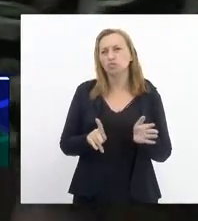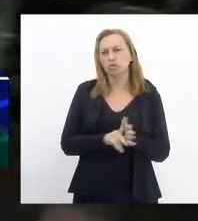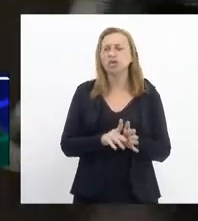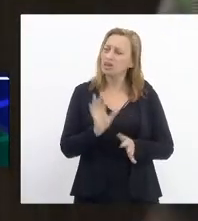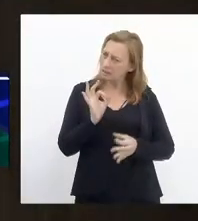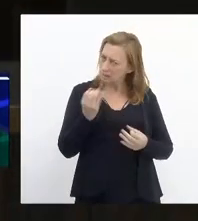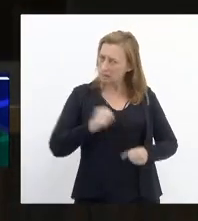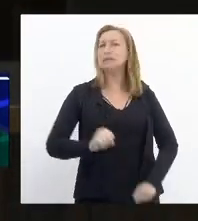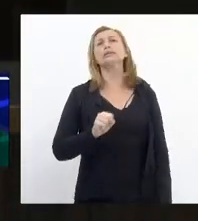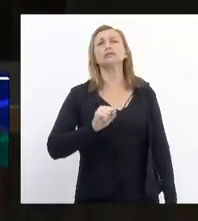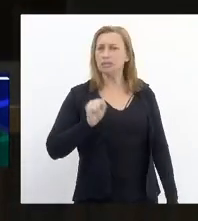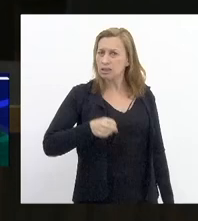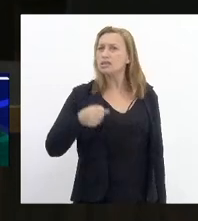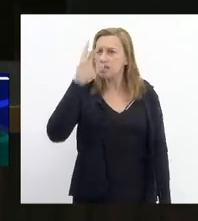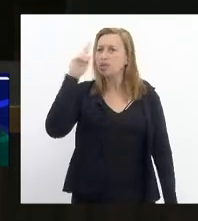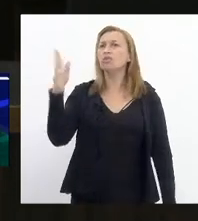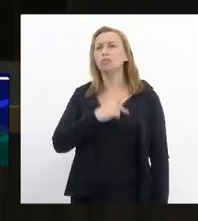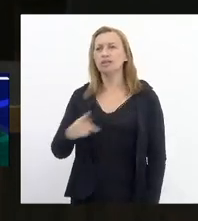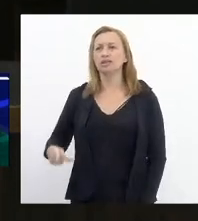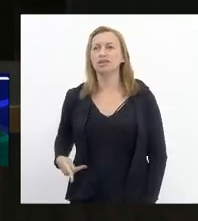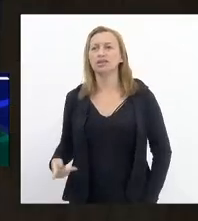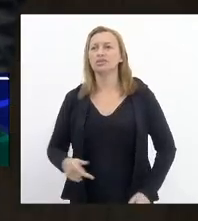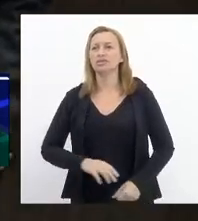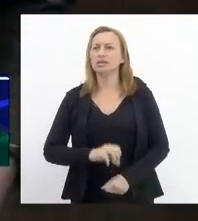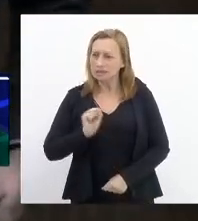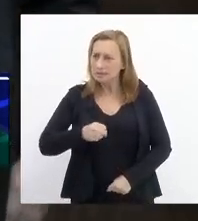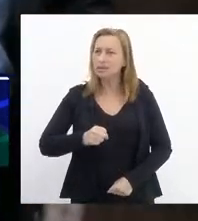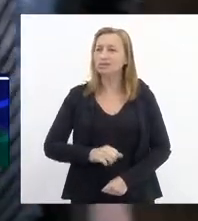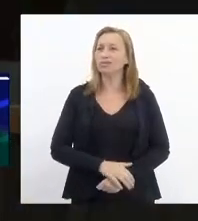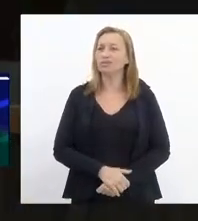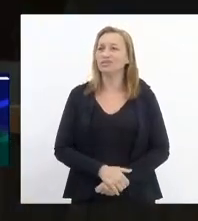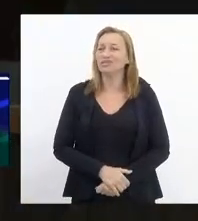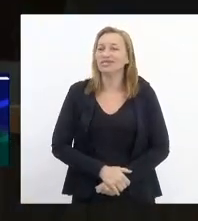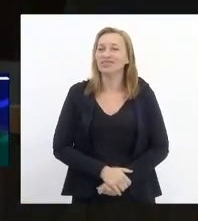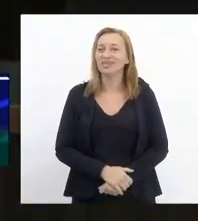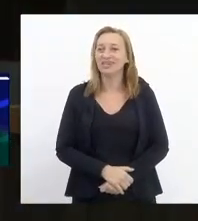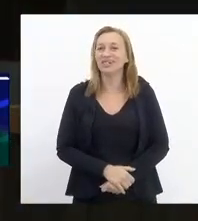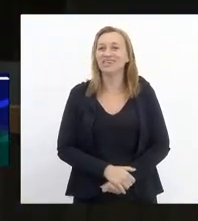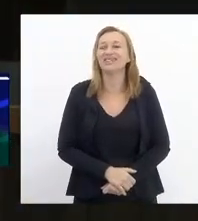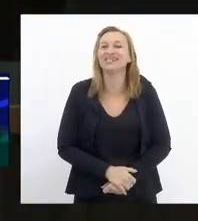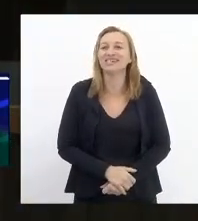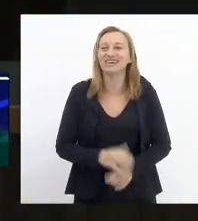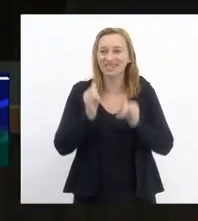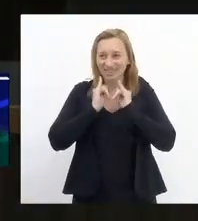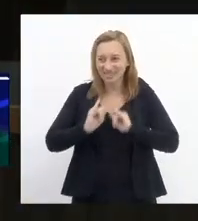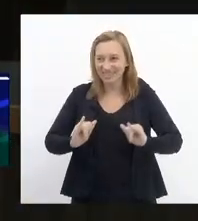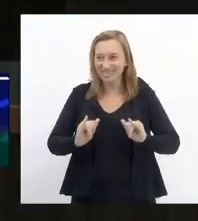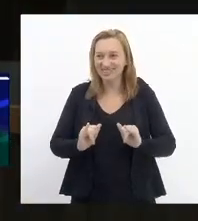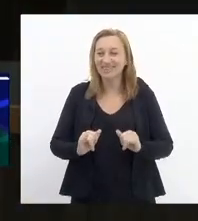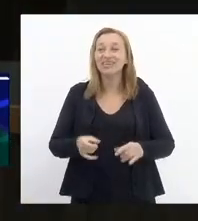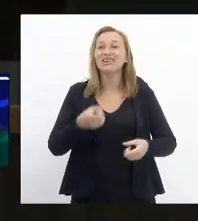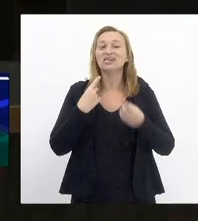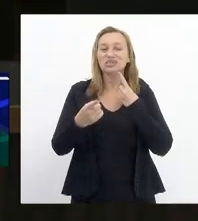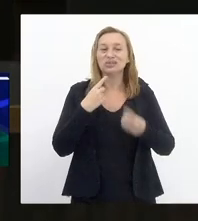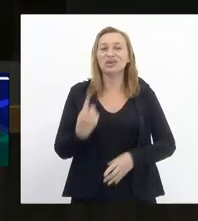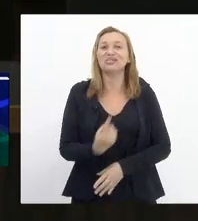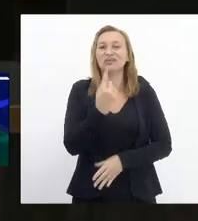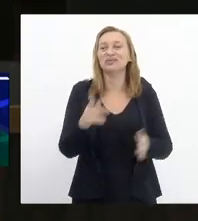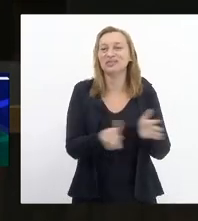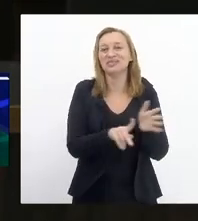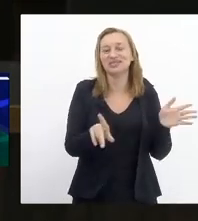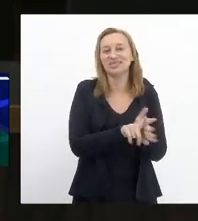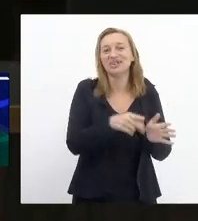senhor. Obrigado. Sim, senhor, senhor presidente. Já falei 3 minutos, senhor. Anuncio, em regime de urgência, em discussão única, projeto de